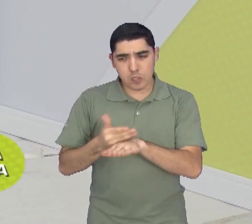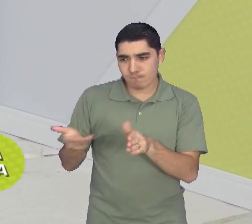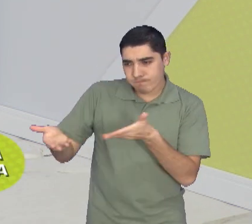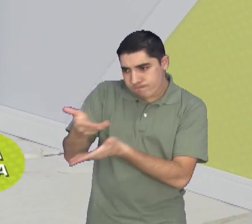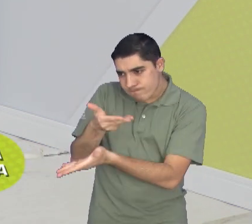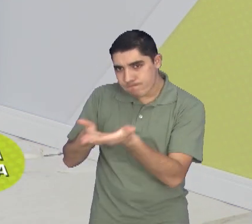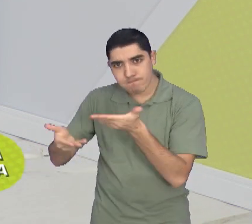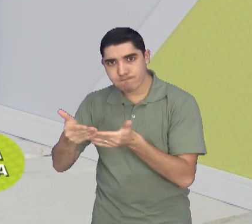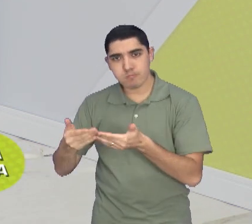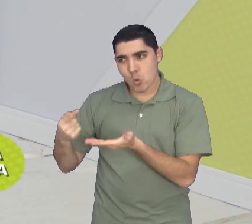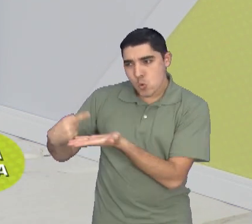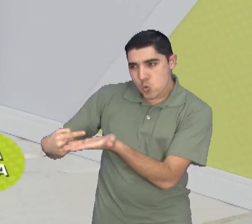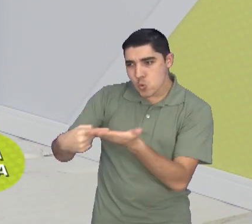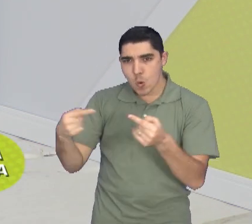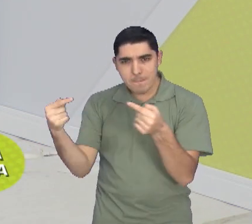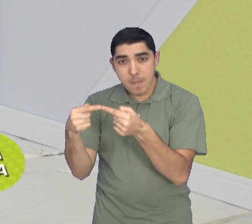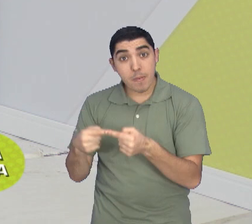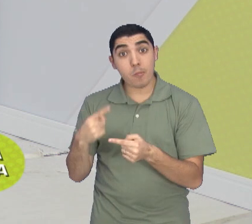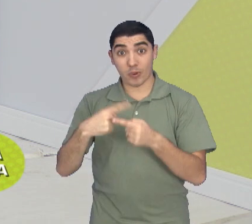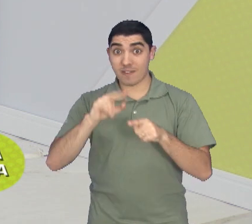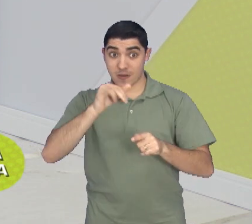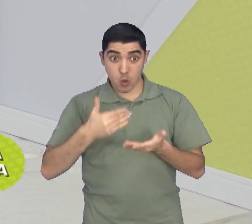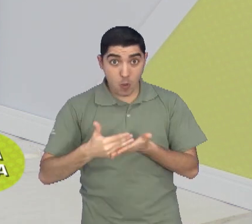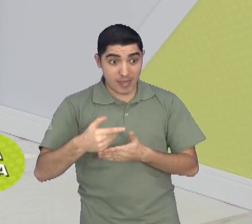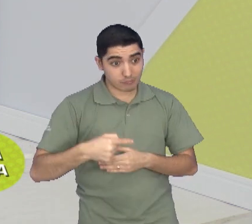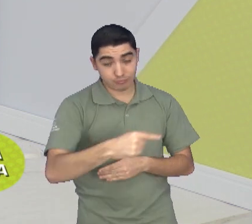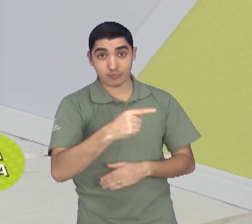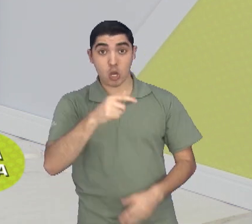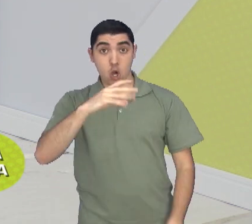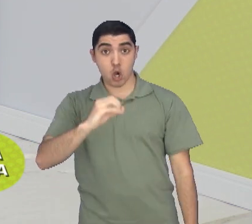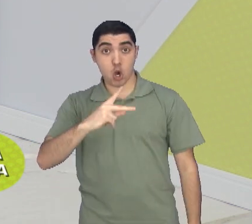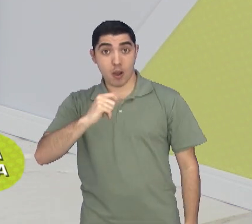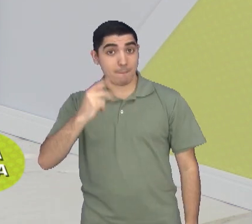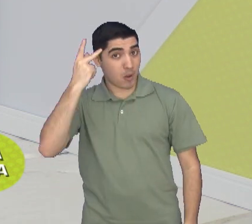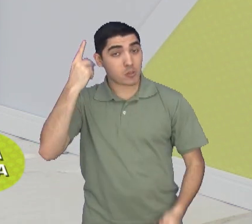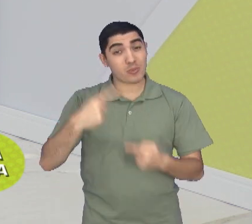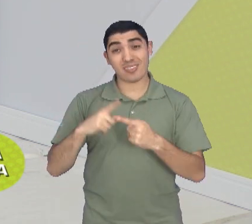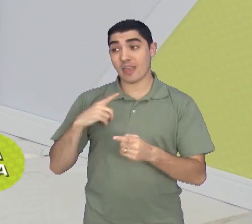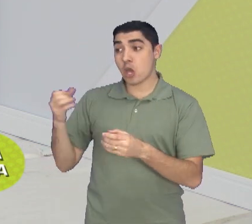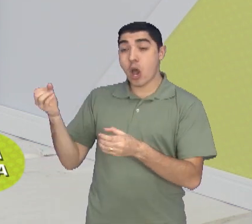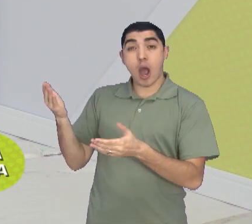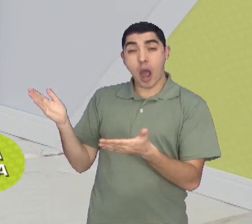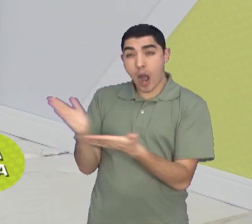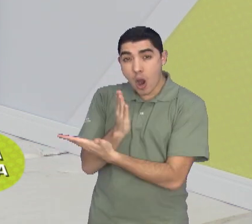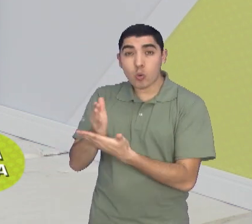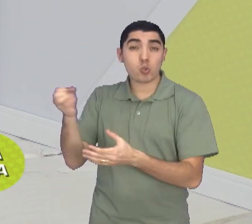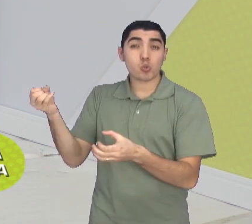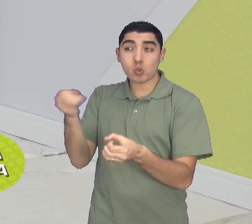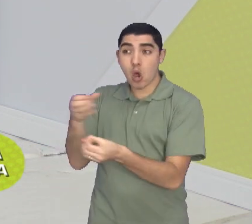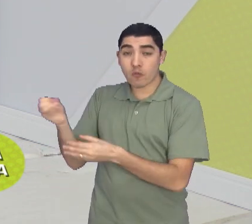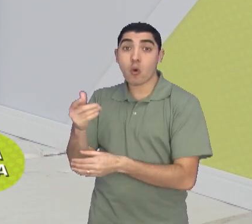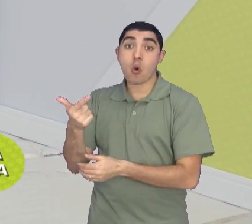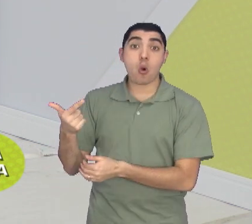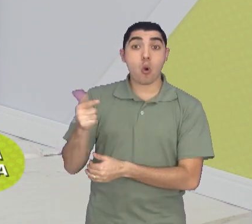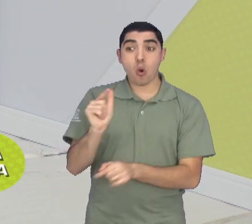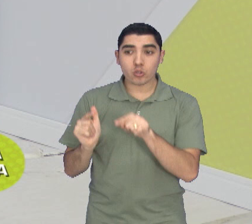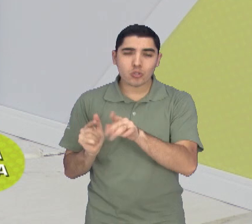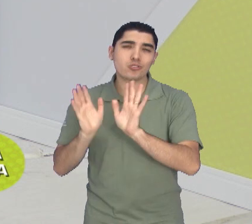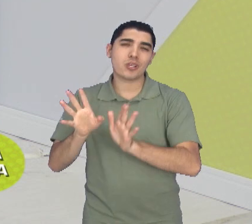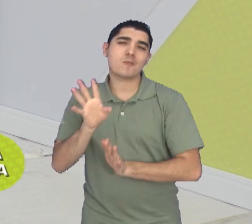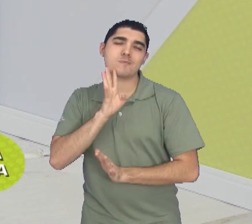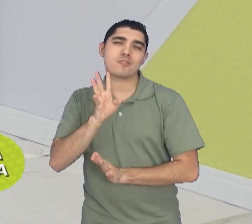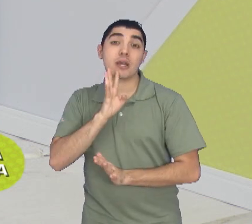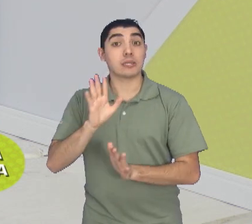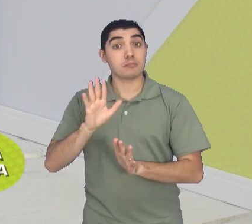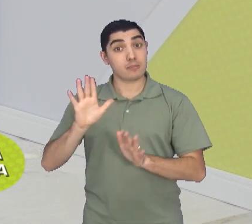a disputa da Copa Paulista. Afinal, muitas caras novas chegaram, outras estão de volta. Fato é que nós temos no elenco do São